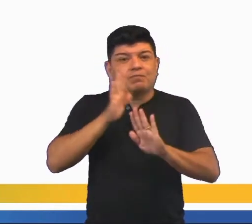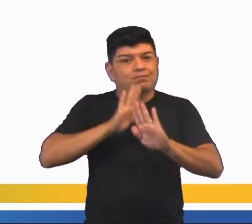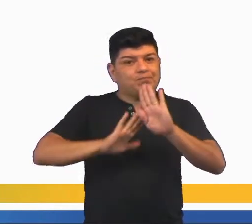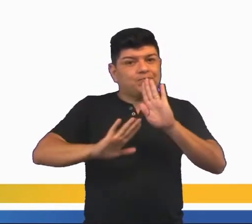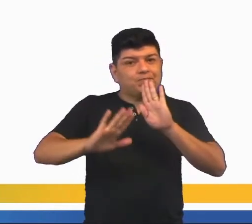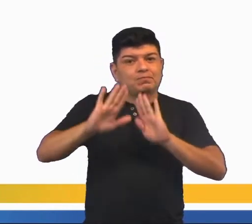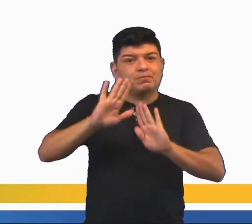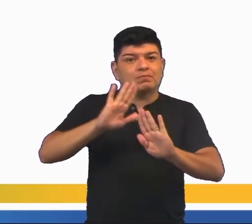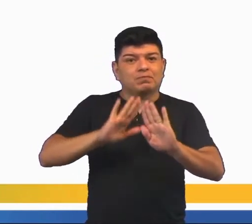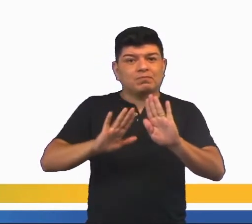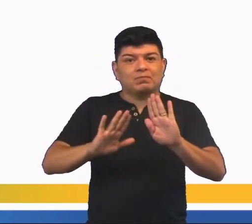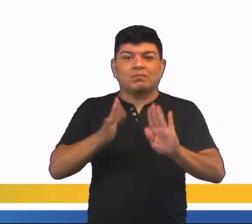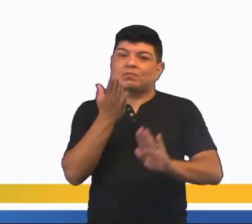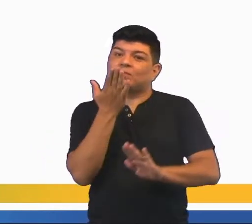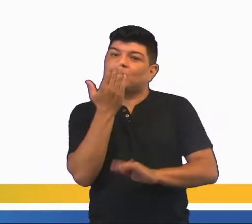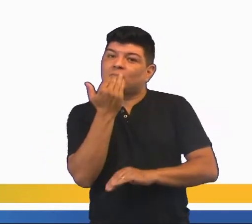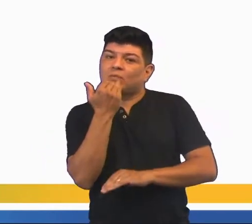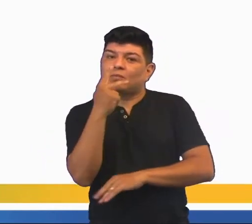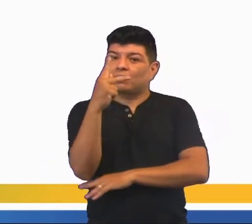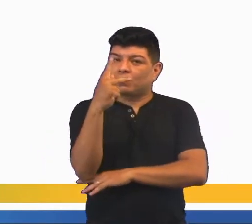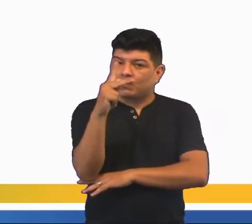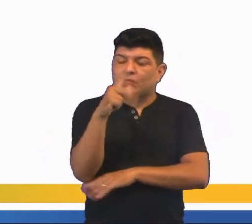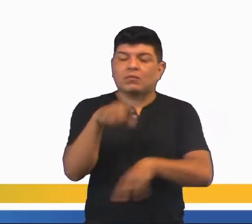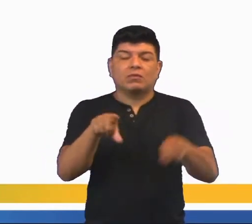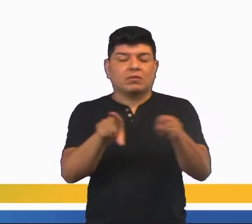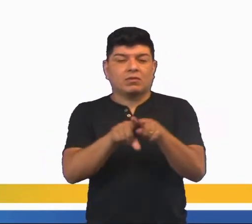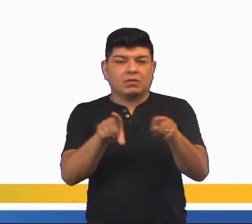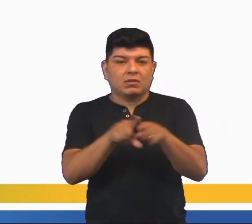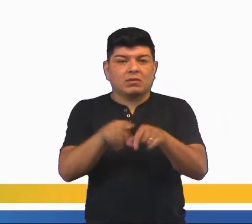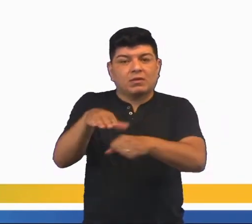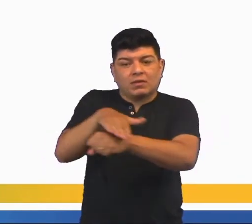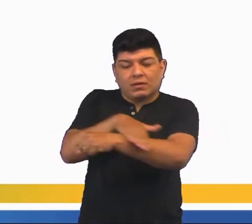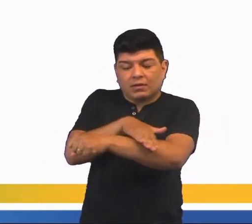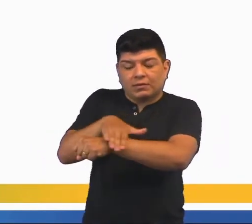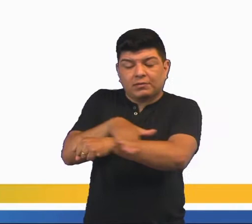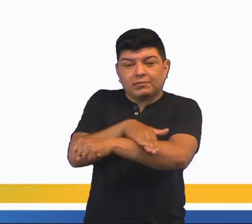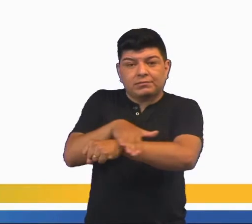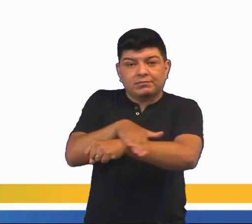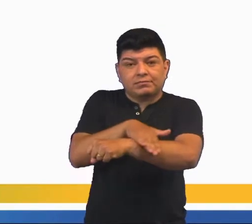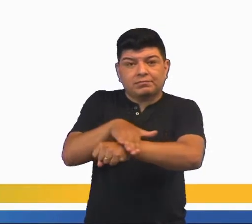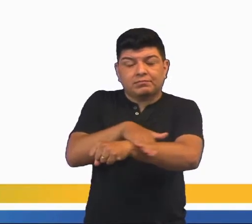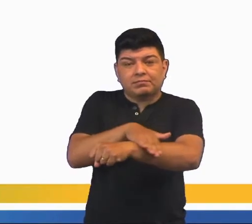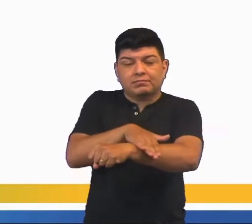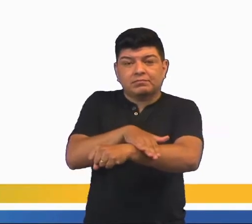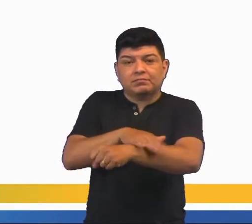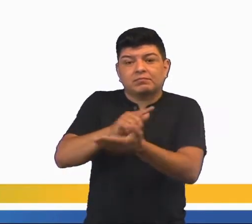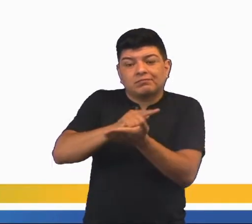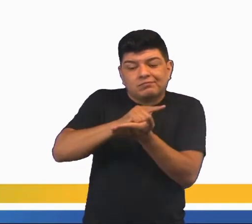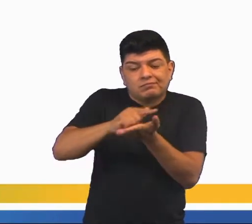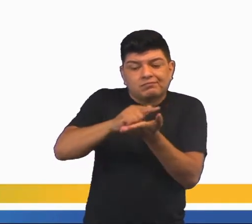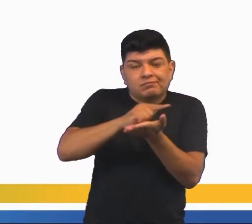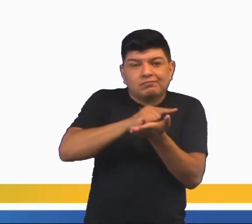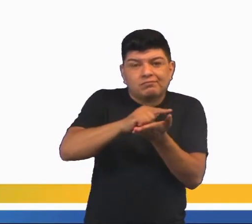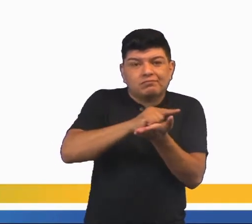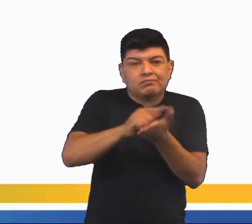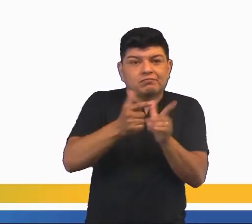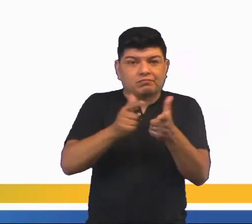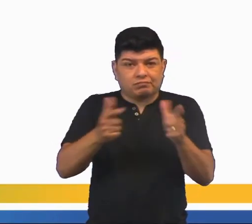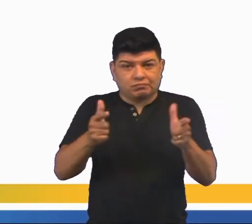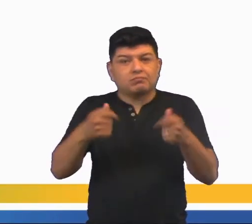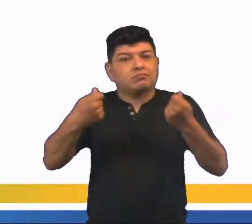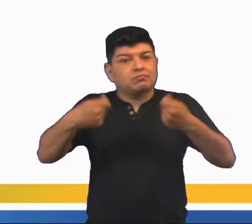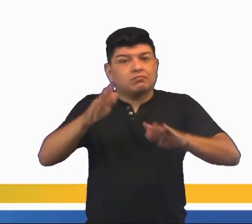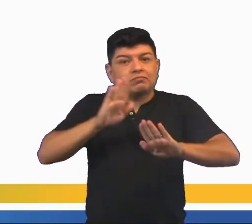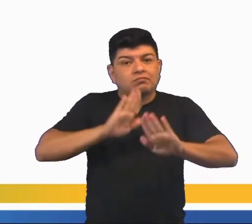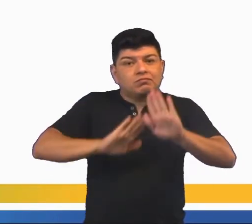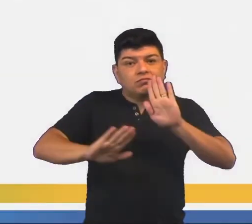cuidar tanto da sua alimentação como da sua pele. Você tem que ter uma certa higienização maior com a sua